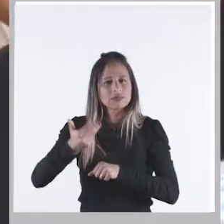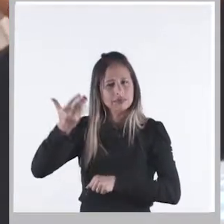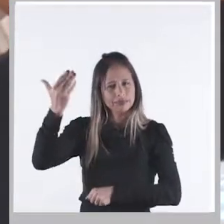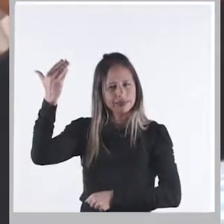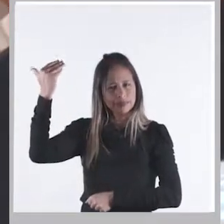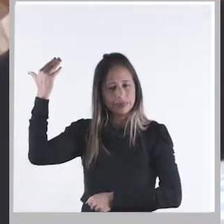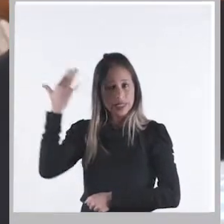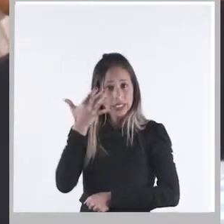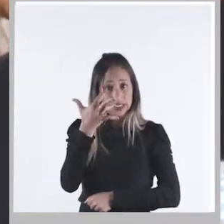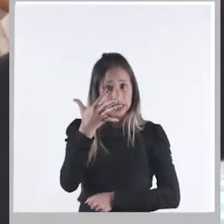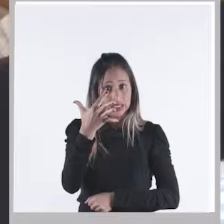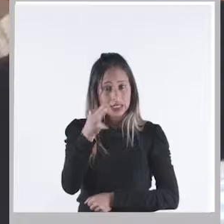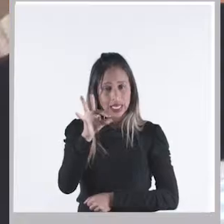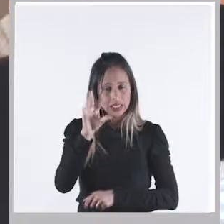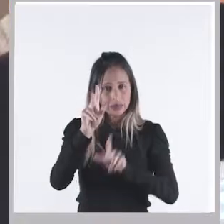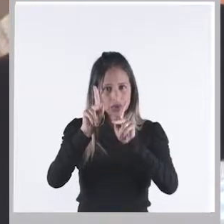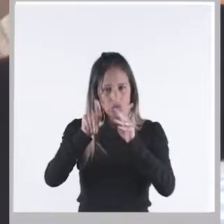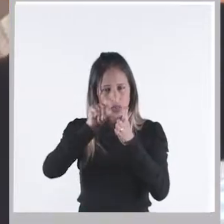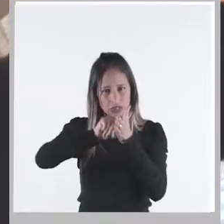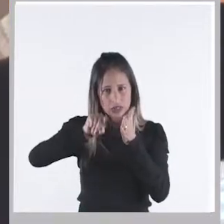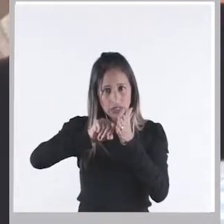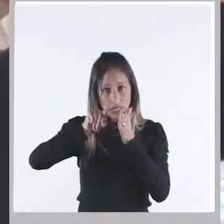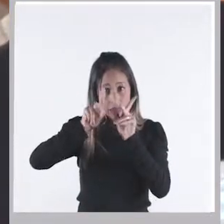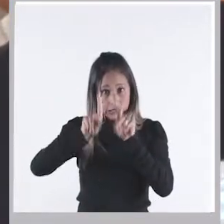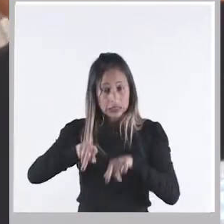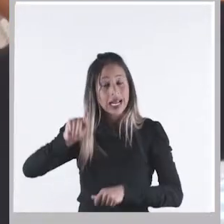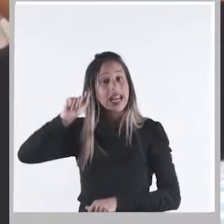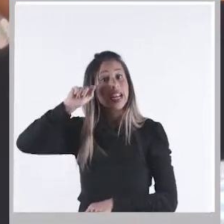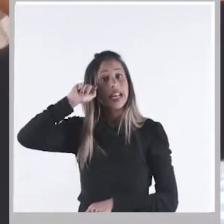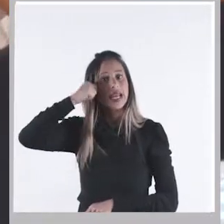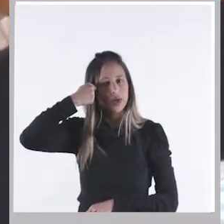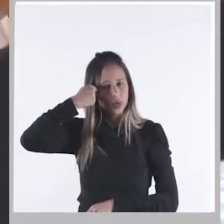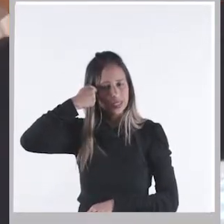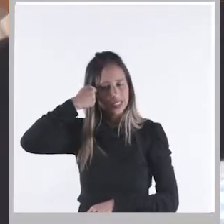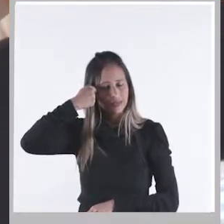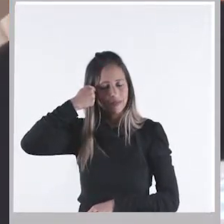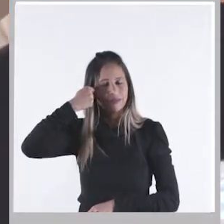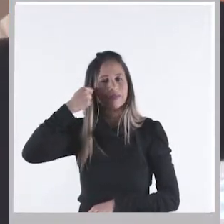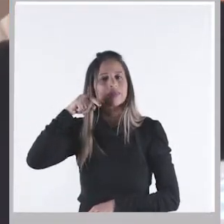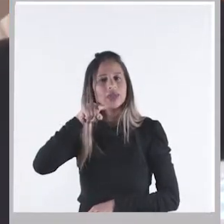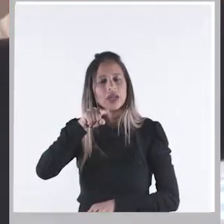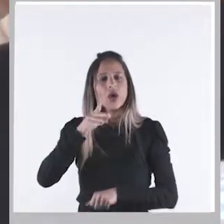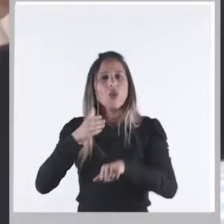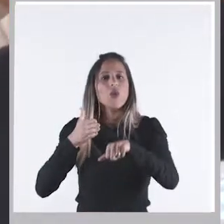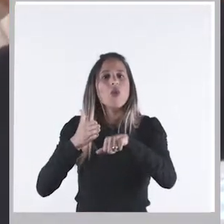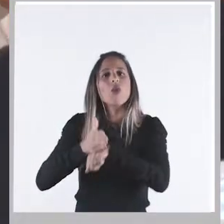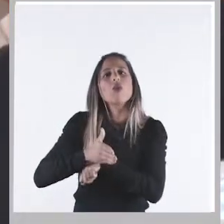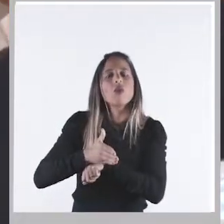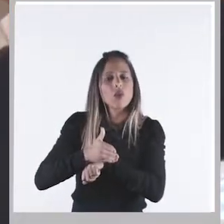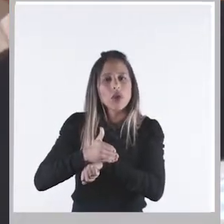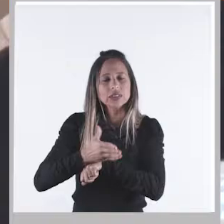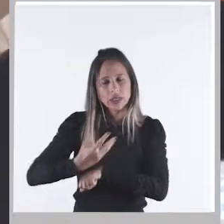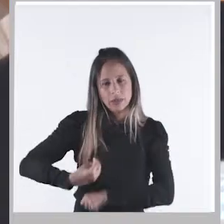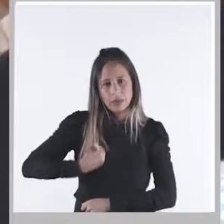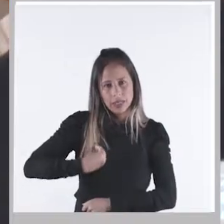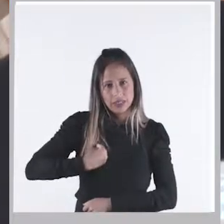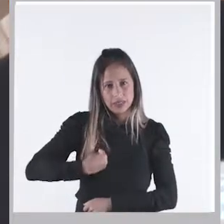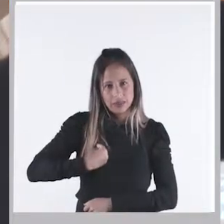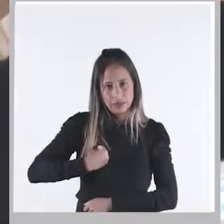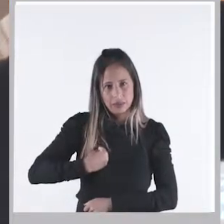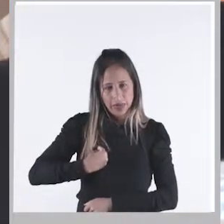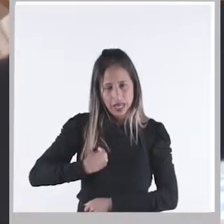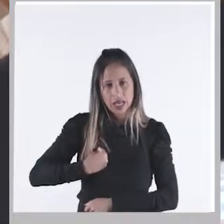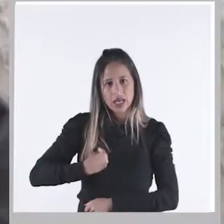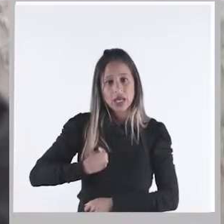10 autores e autoras negros. E aí eu participei com esse